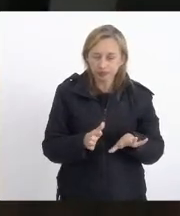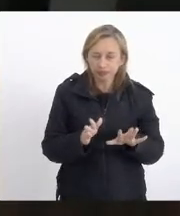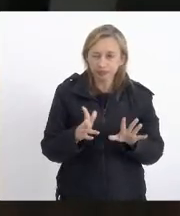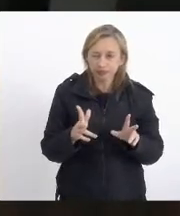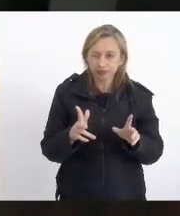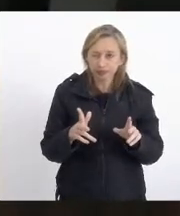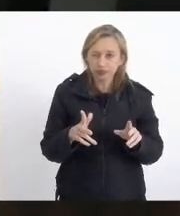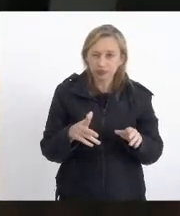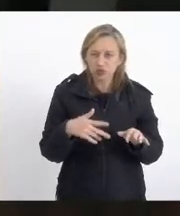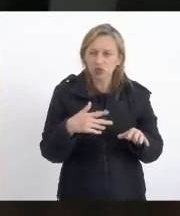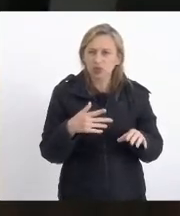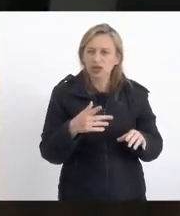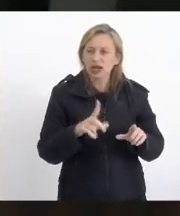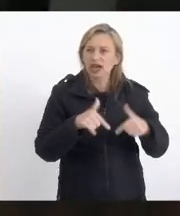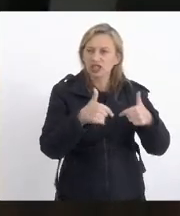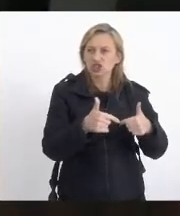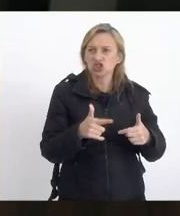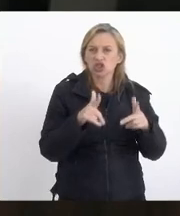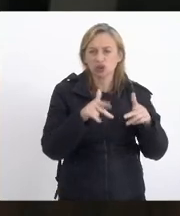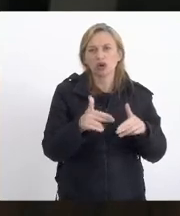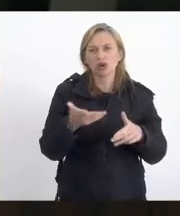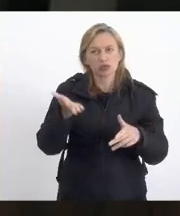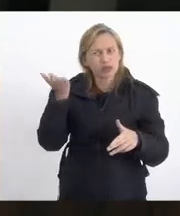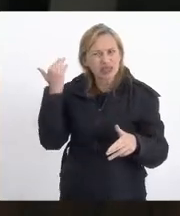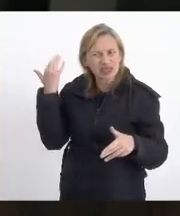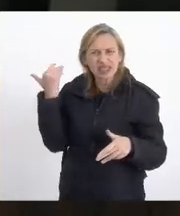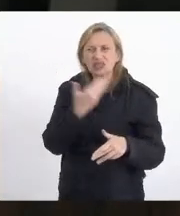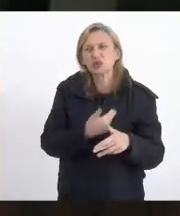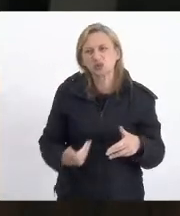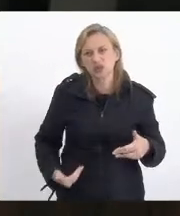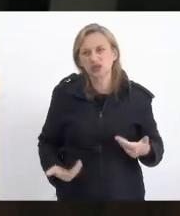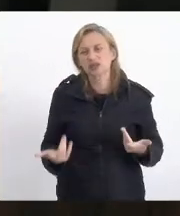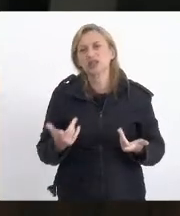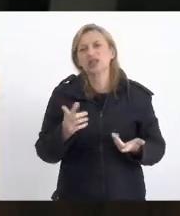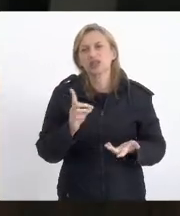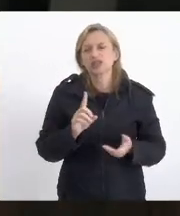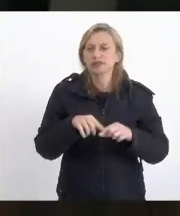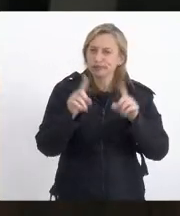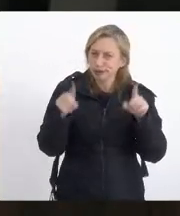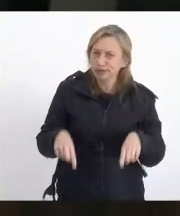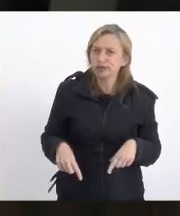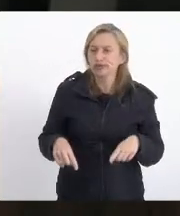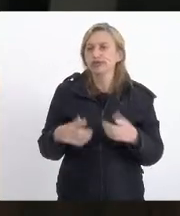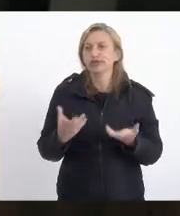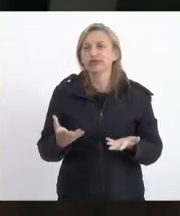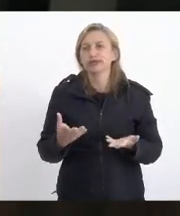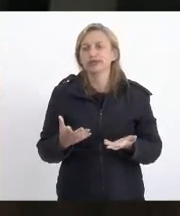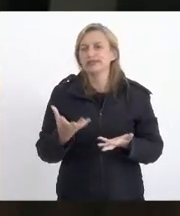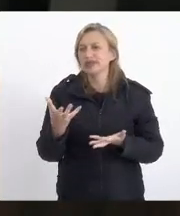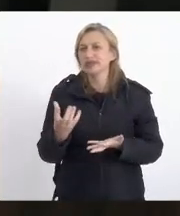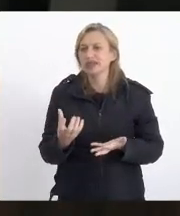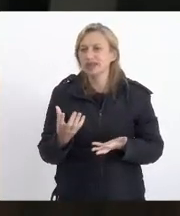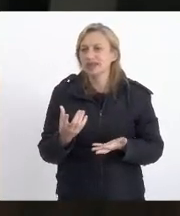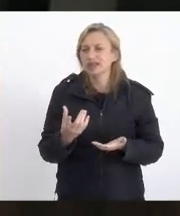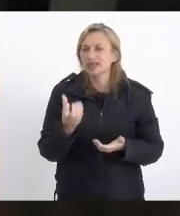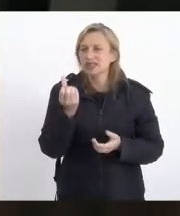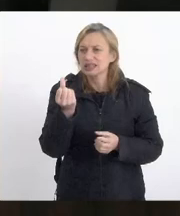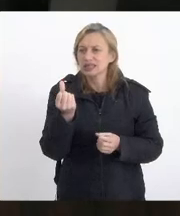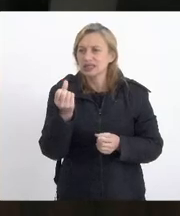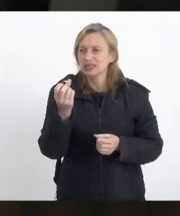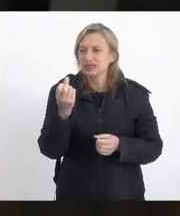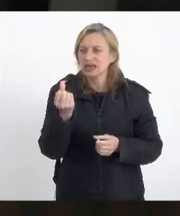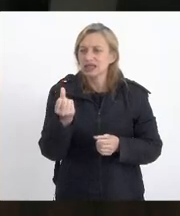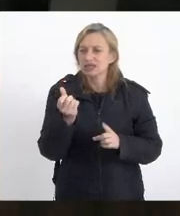o mesmo tratamento que, obviamente, fora dado a um governo que botou os servidores sem receber 5, 6 meses. E